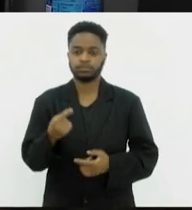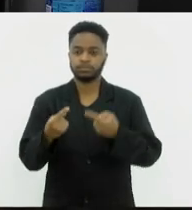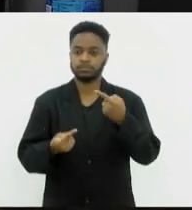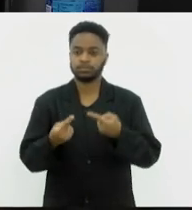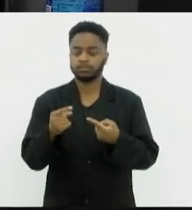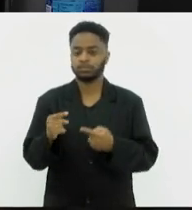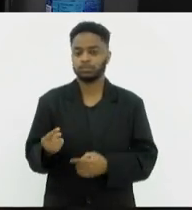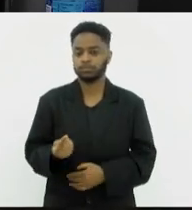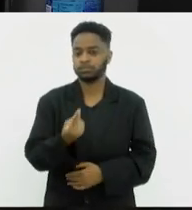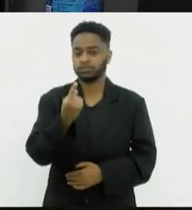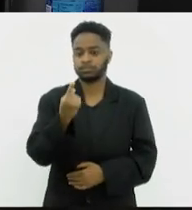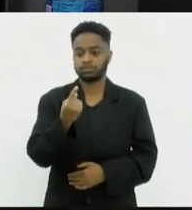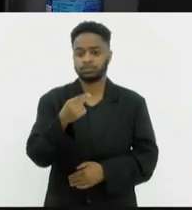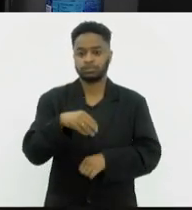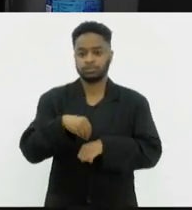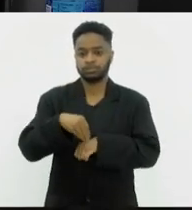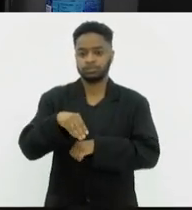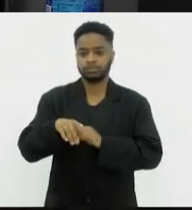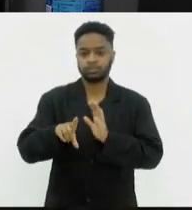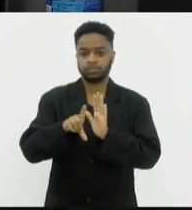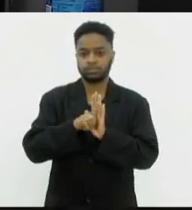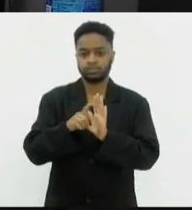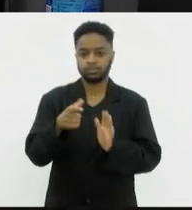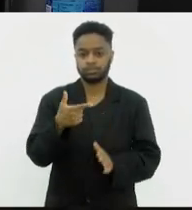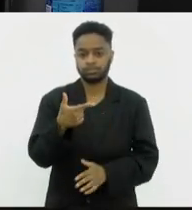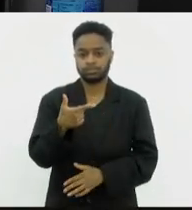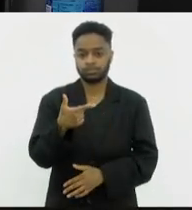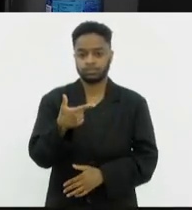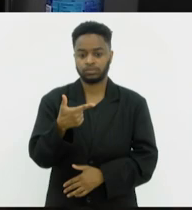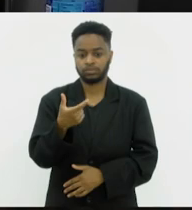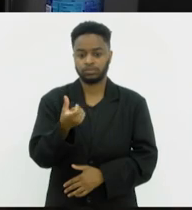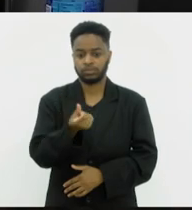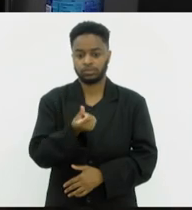única, indicação legislativa